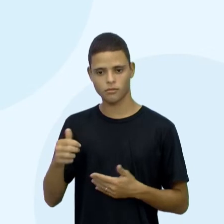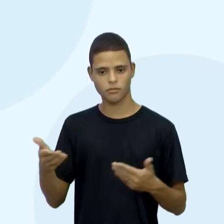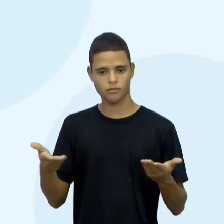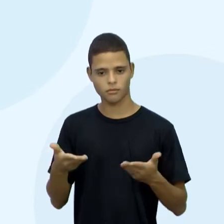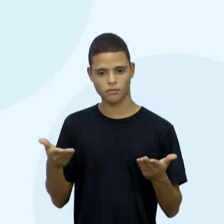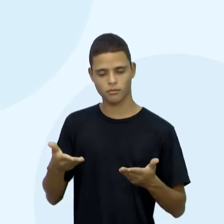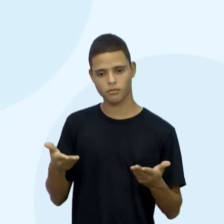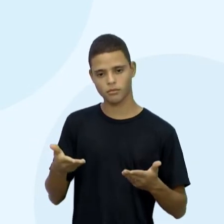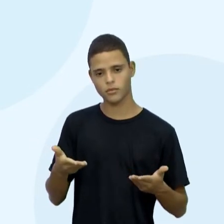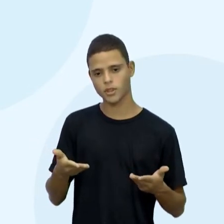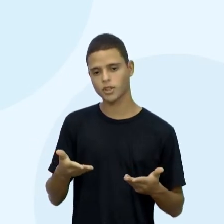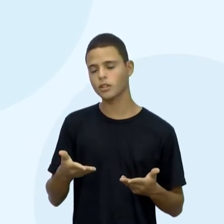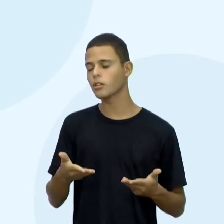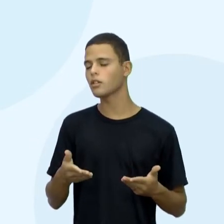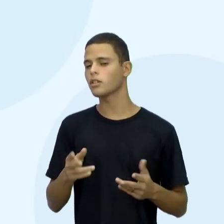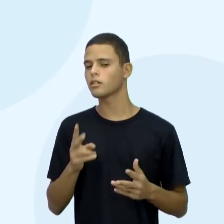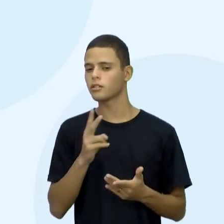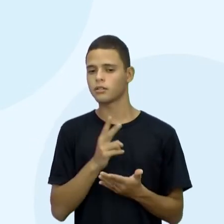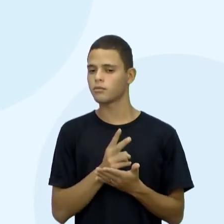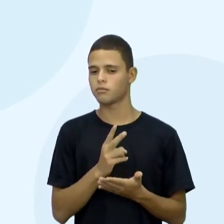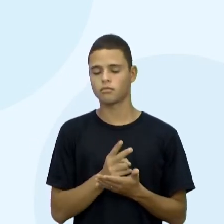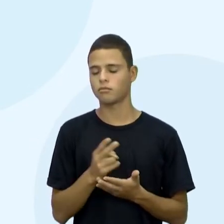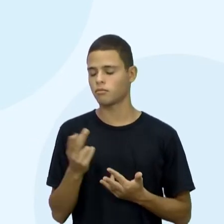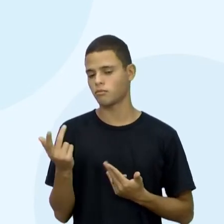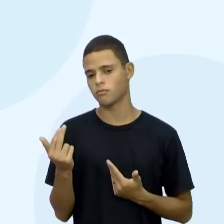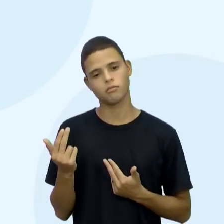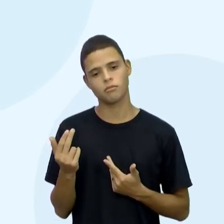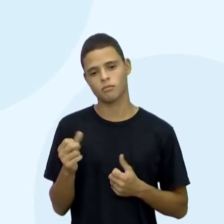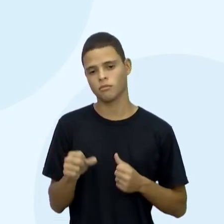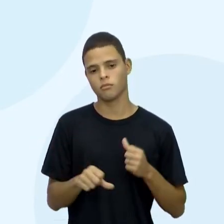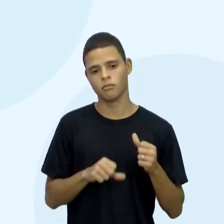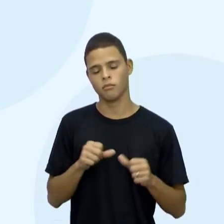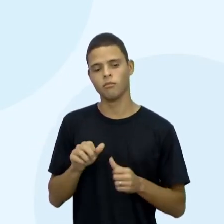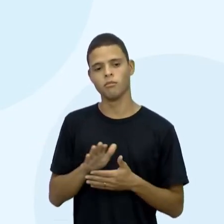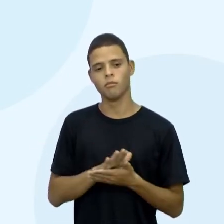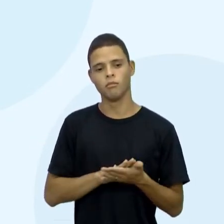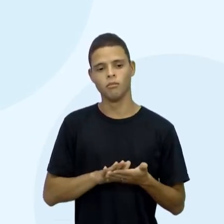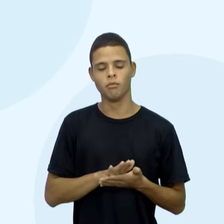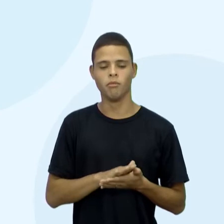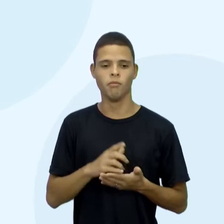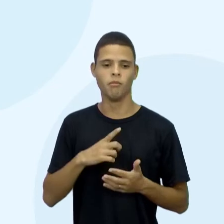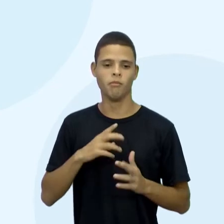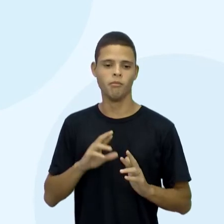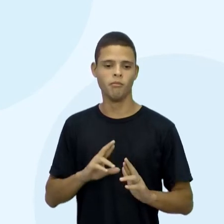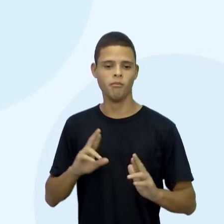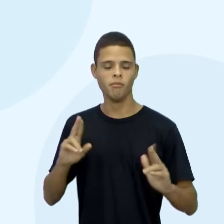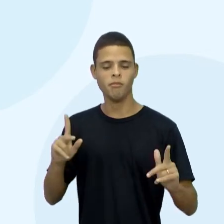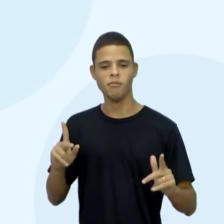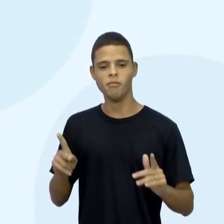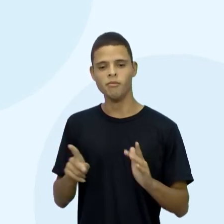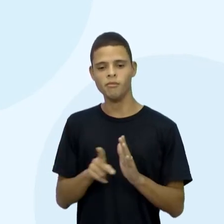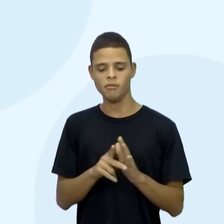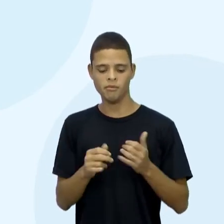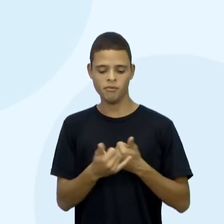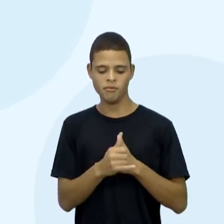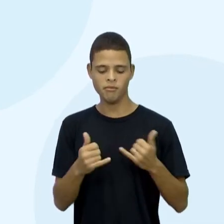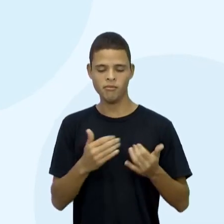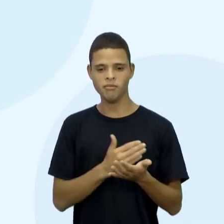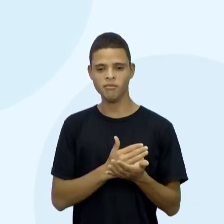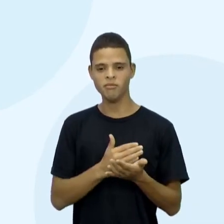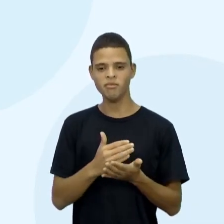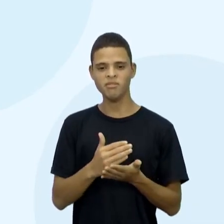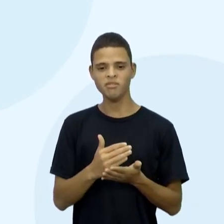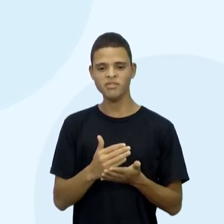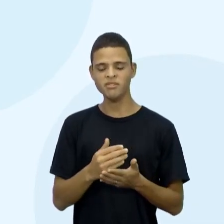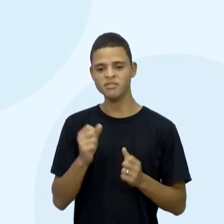O esquema de usina é sempre o mesmo, tá, gente? O que difere uma coisa da outra é a energia inicial. Então aqui,